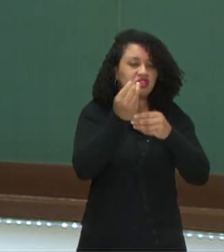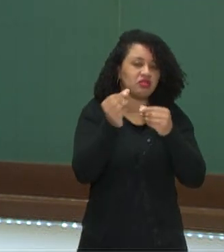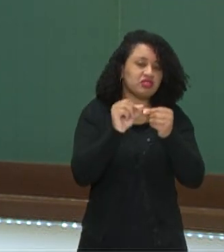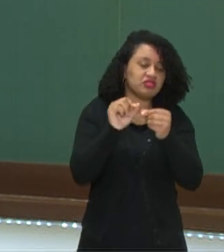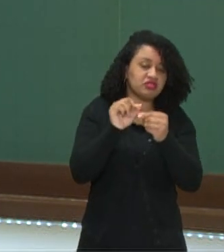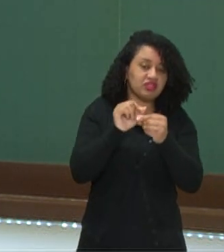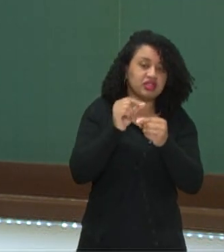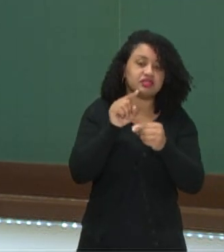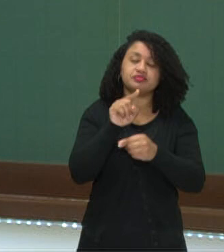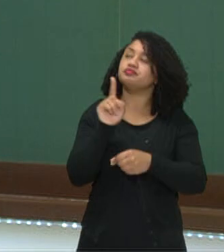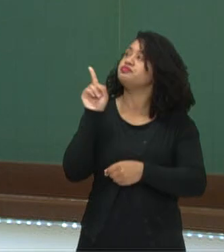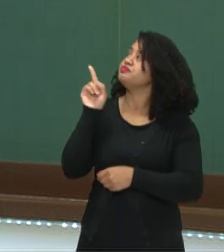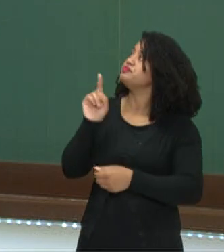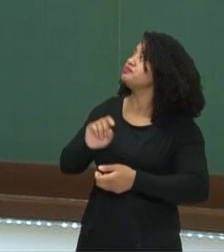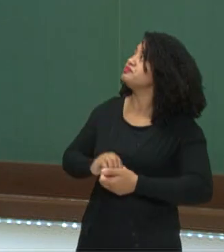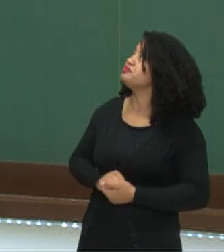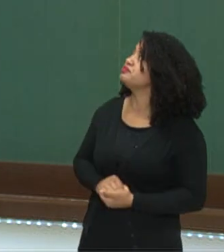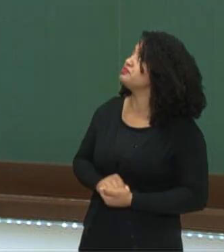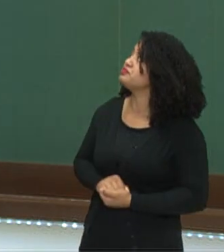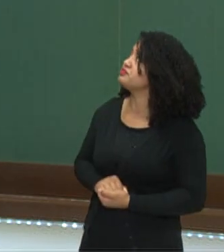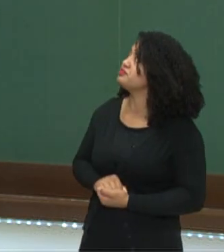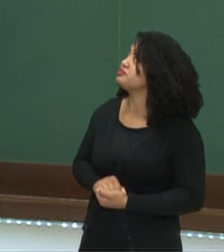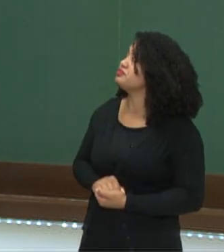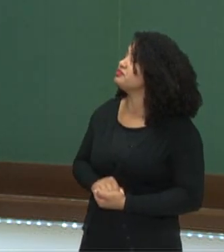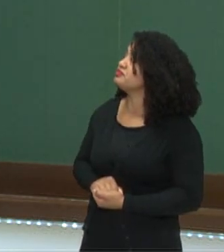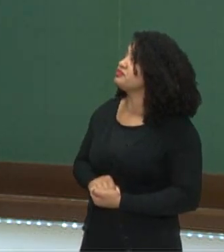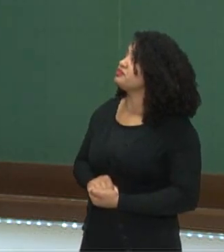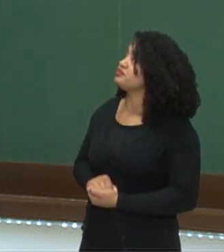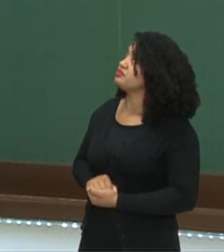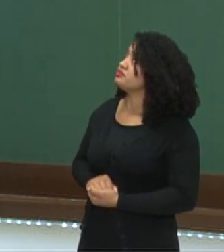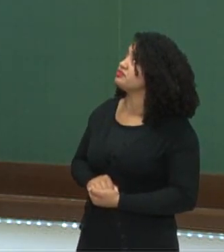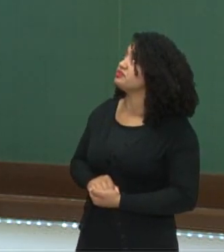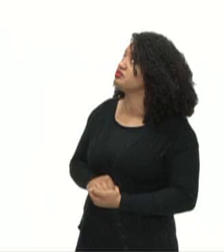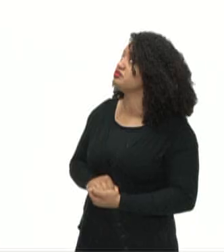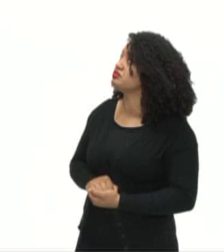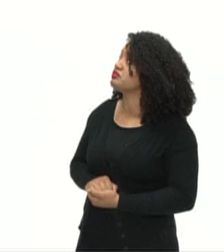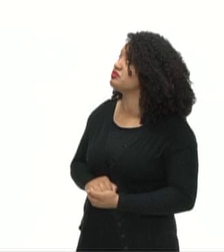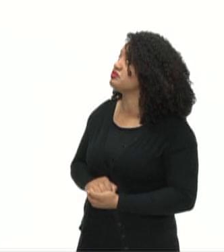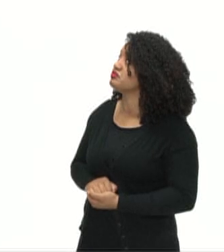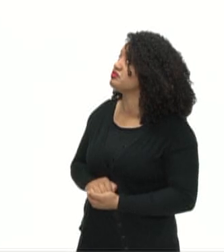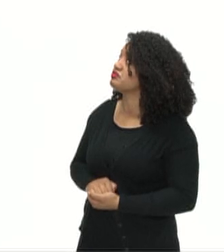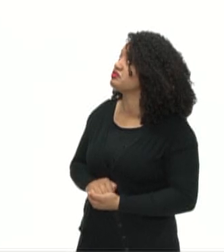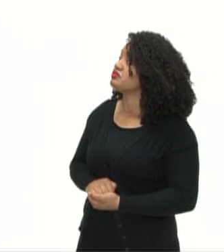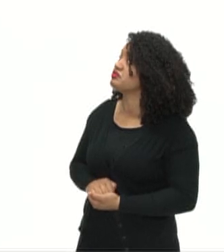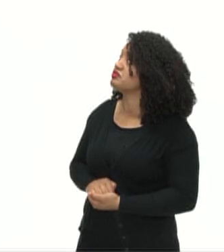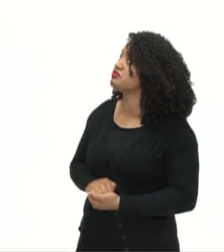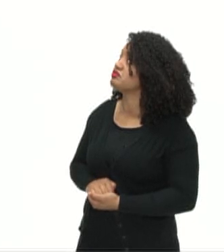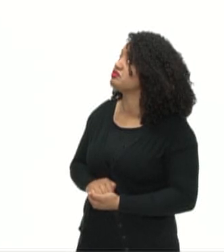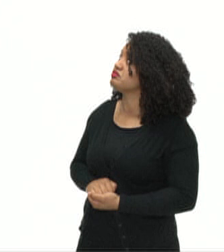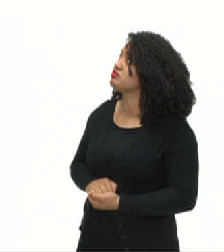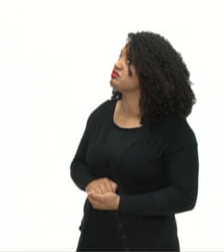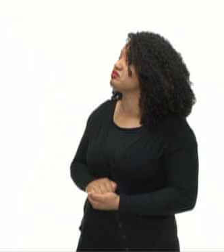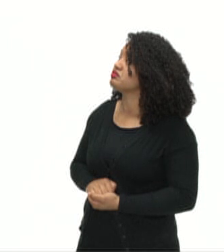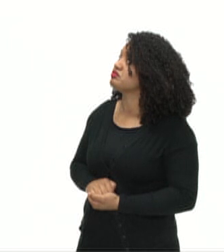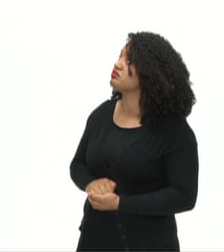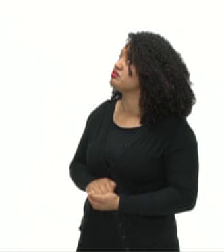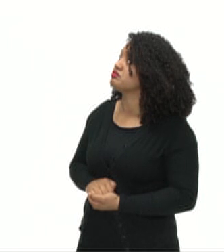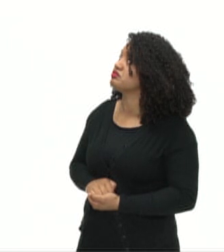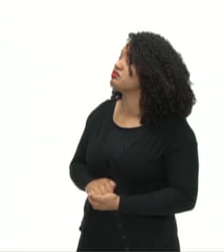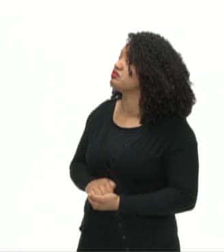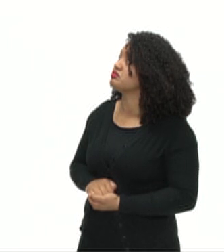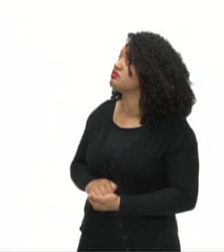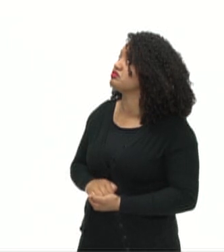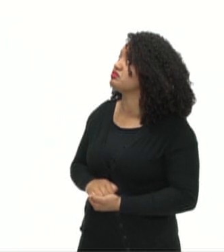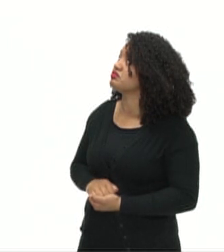atrito estático é igual a 0,6. Para calcular o cinético, é a mesma fórmula, só que eu vou utilizar a outra